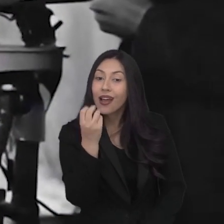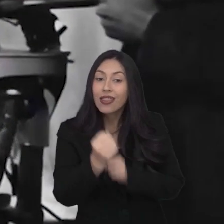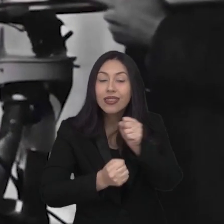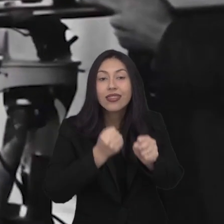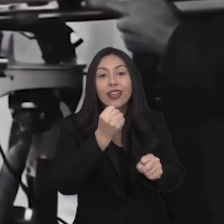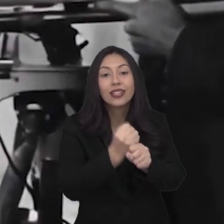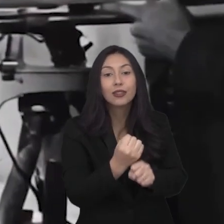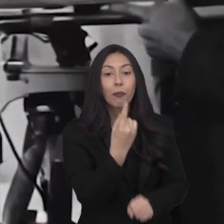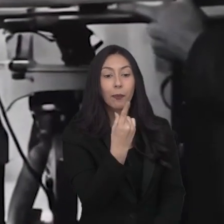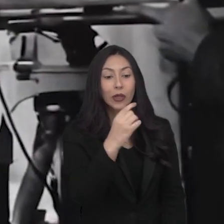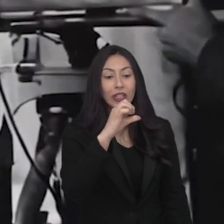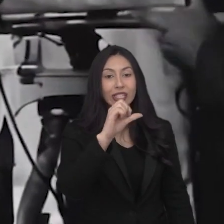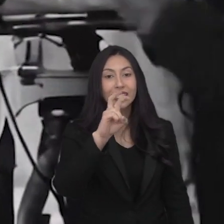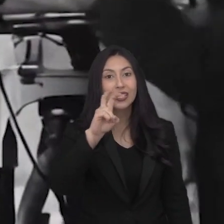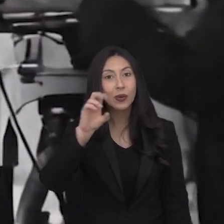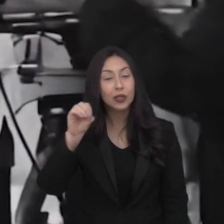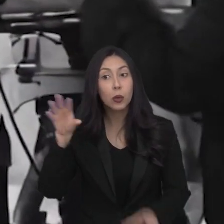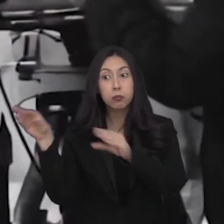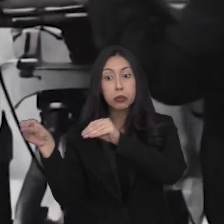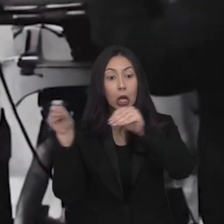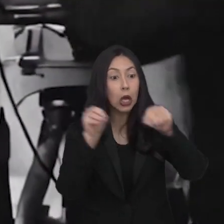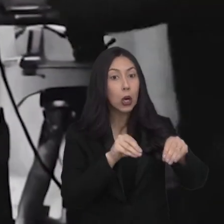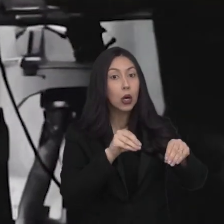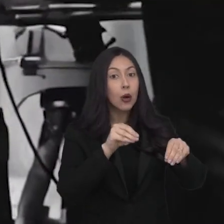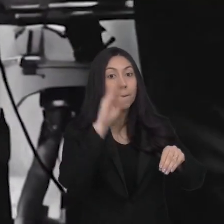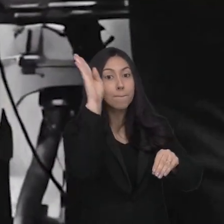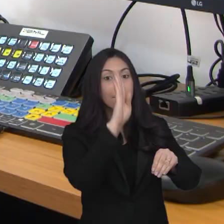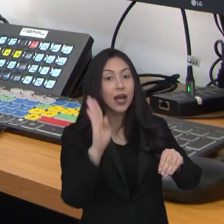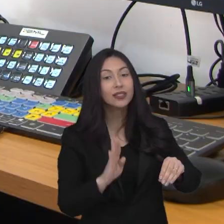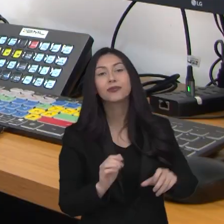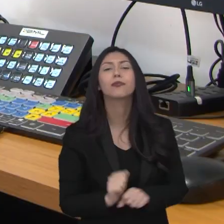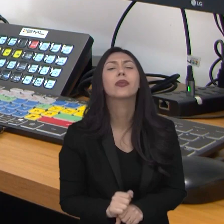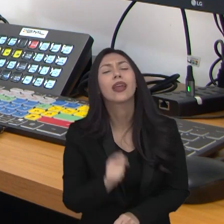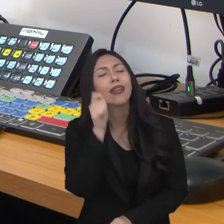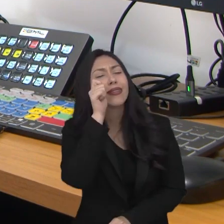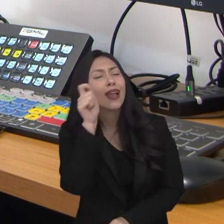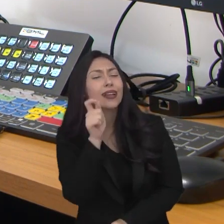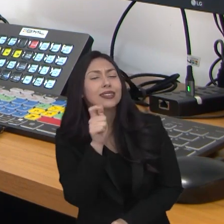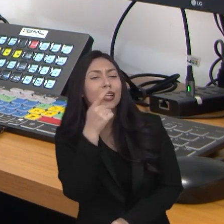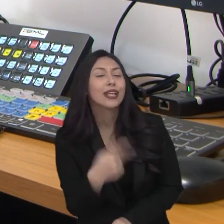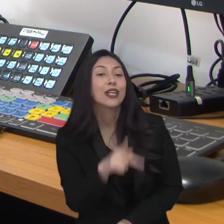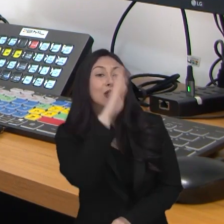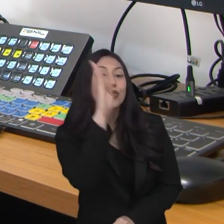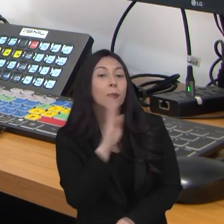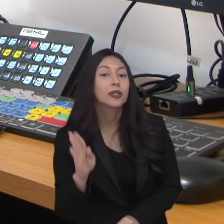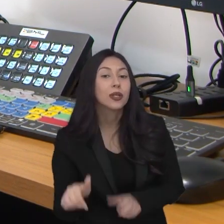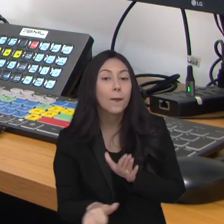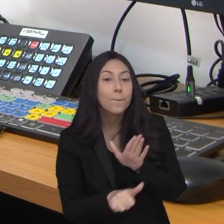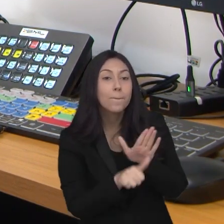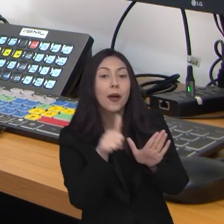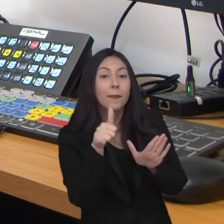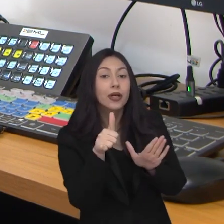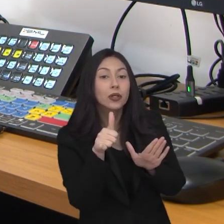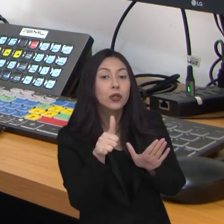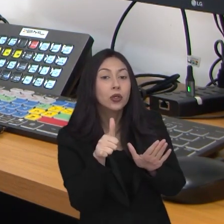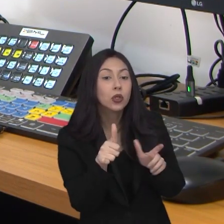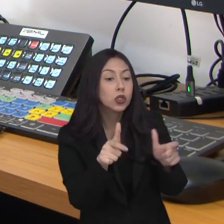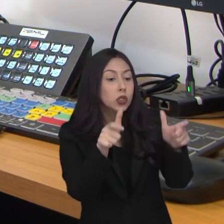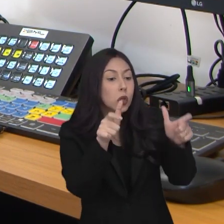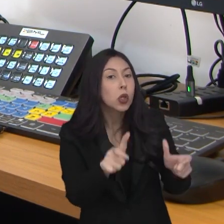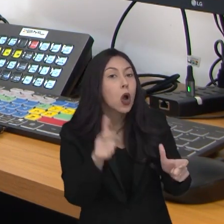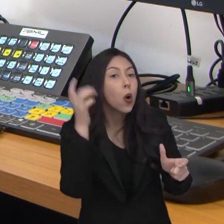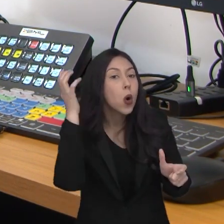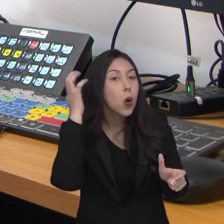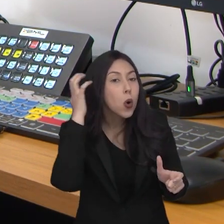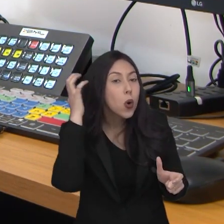anos depois, em 1950, a TV chegaria ao Brasil. O que é interessante no Brasil é que foi instalada primeiro dentro